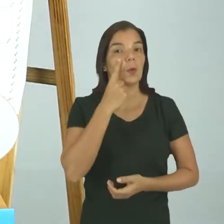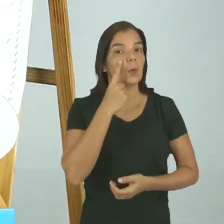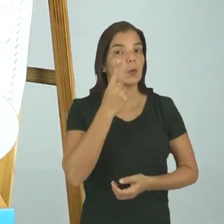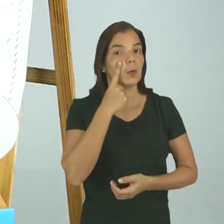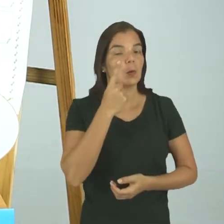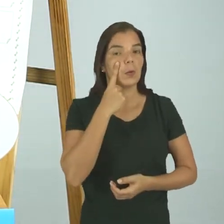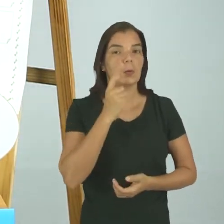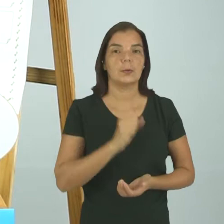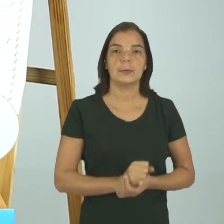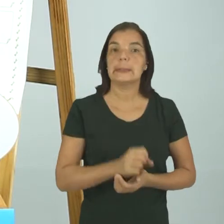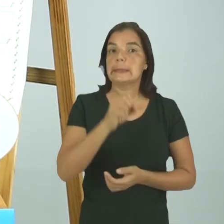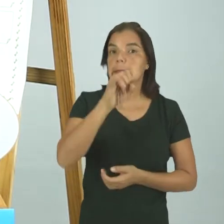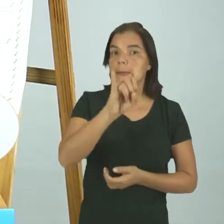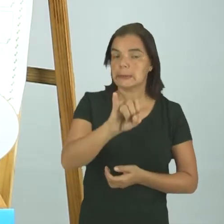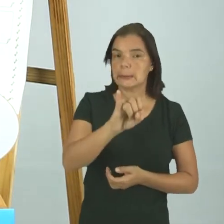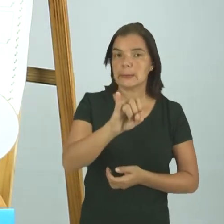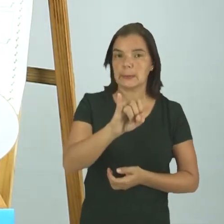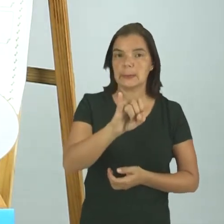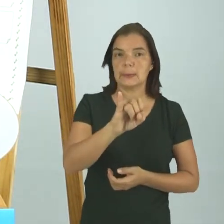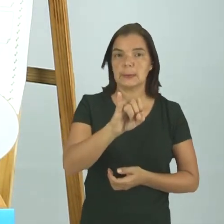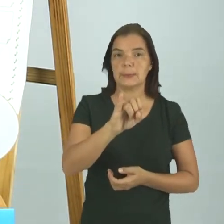aqui. Fui.